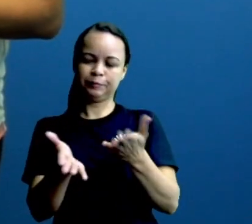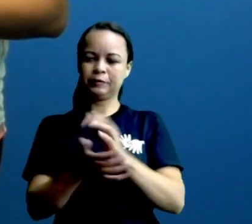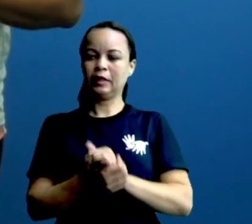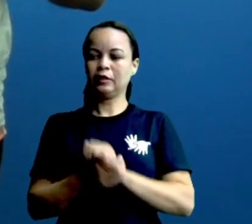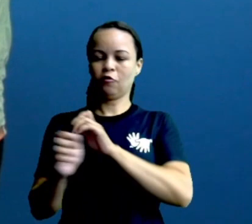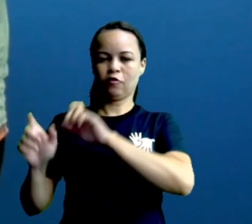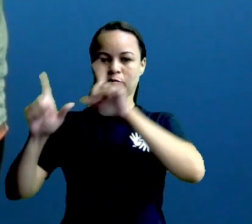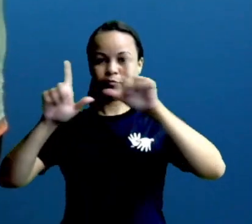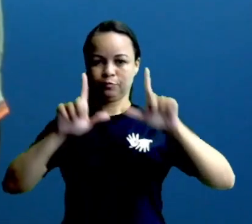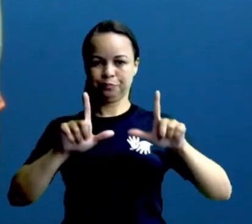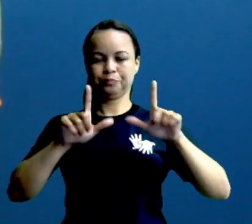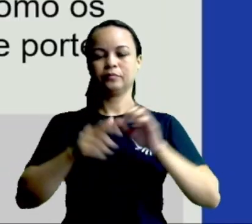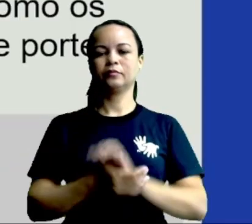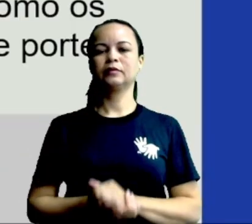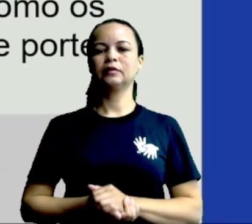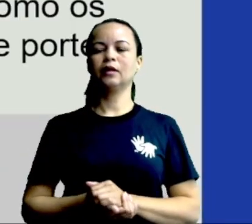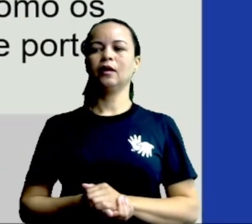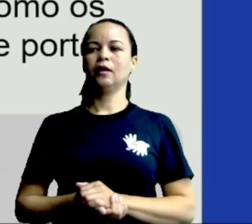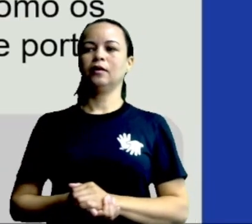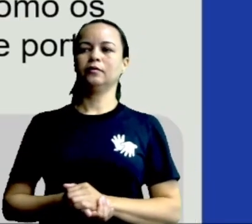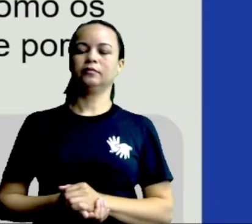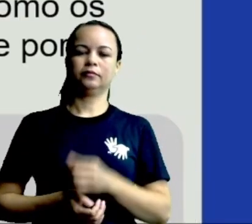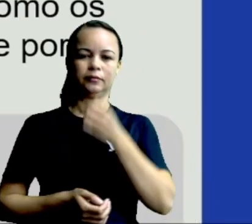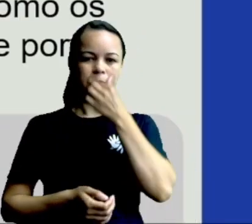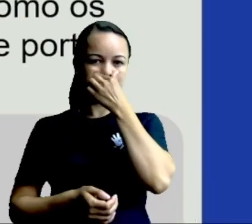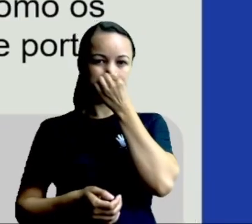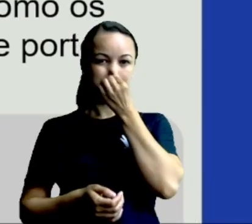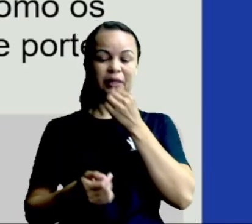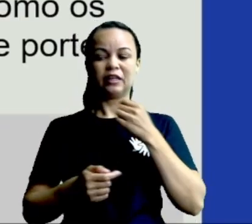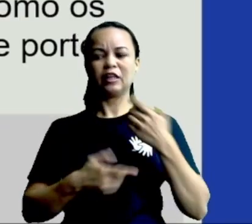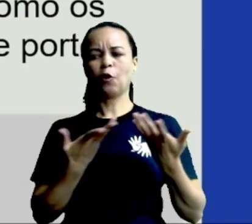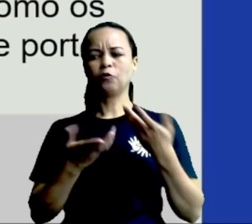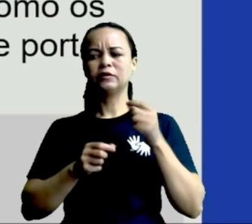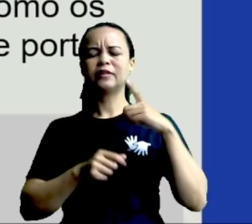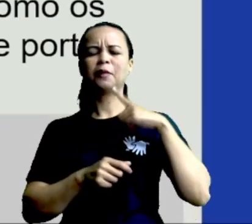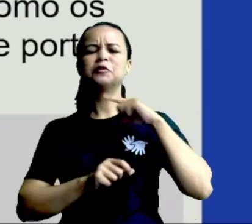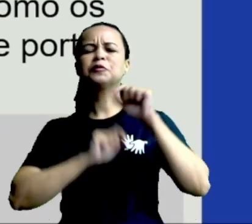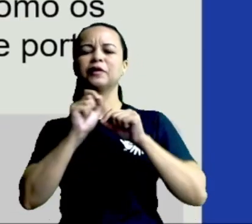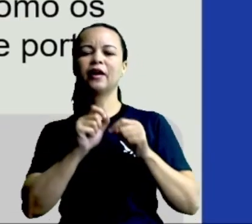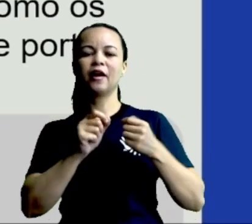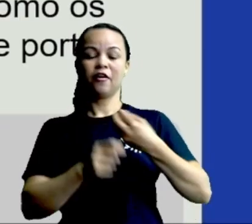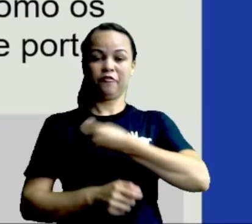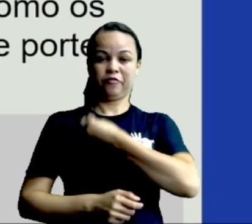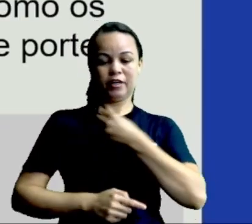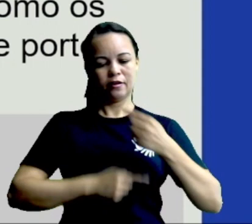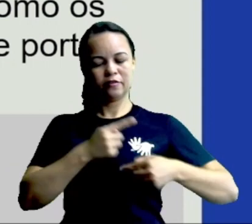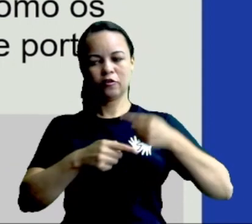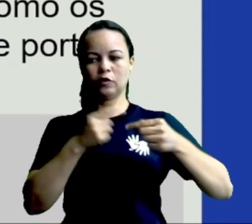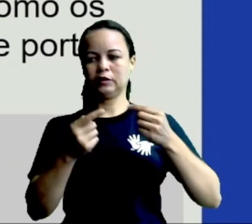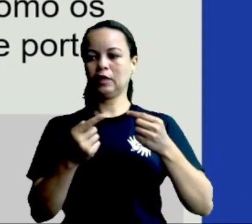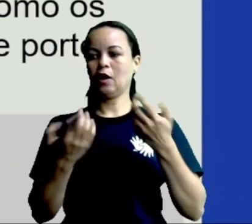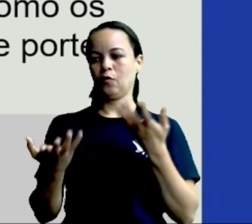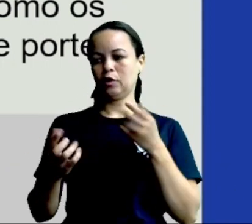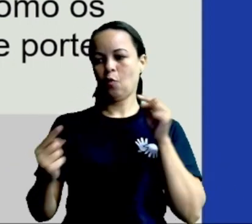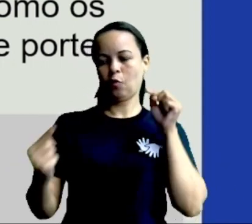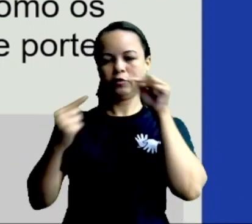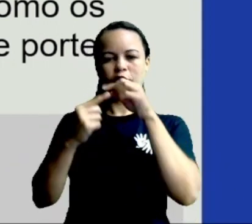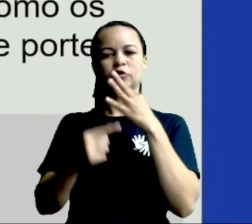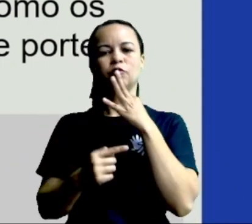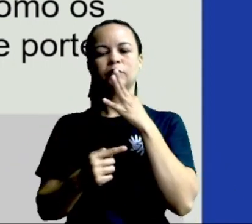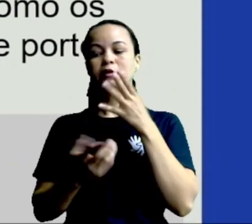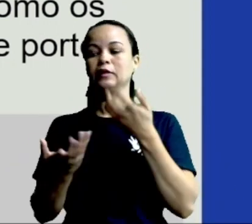aí, abre essa imagem aí, por favor, produção. Vida e evolução. Qual é o nosso objeto do conhecimento? Briófitas